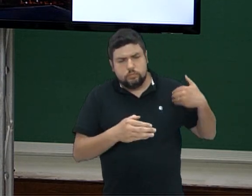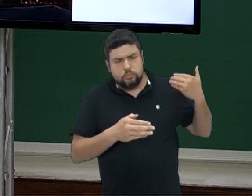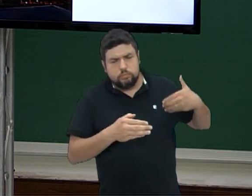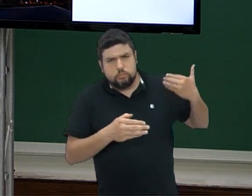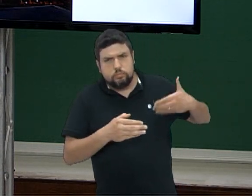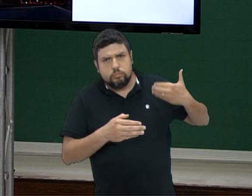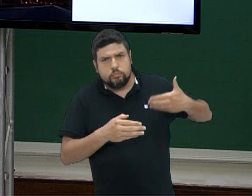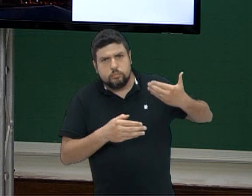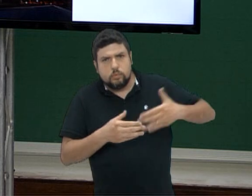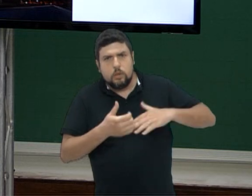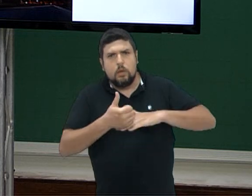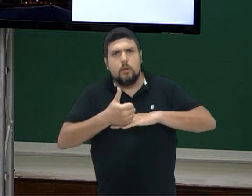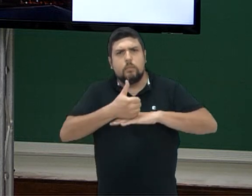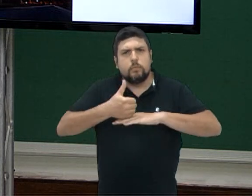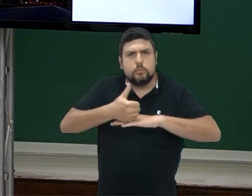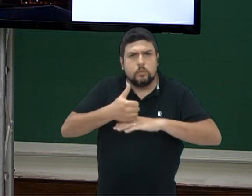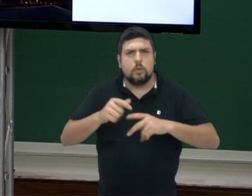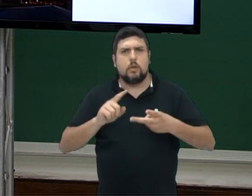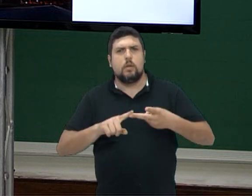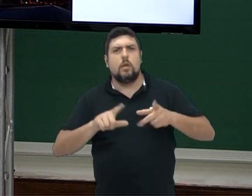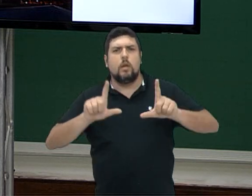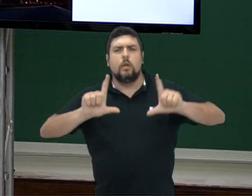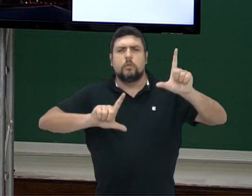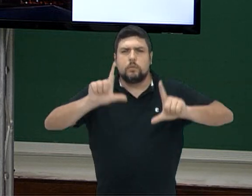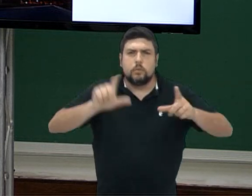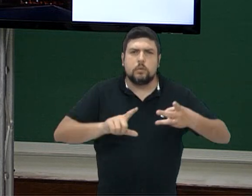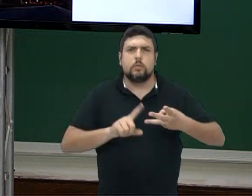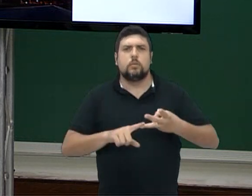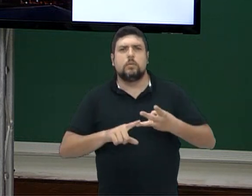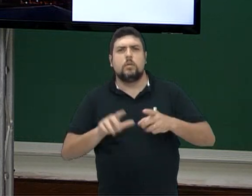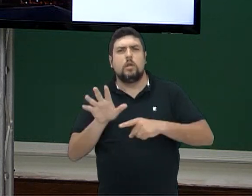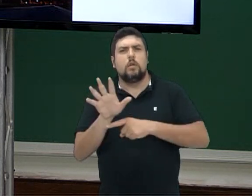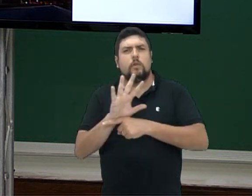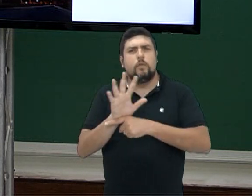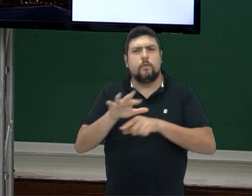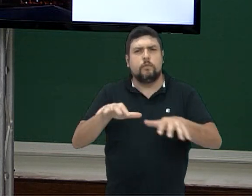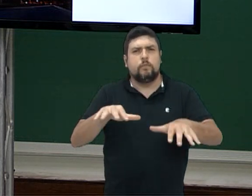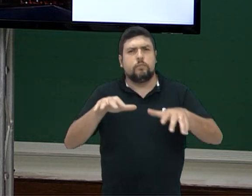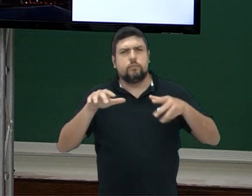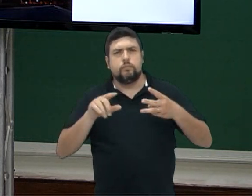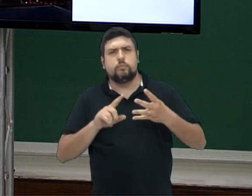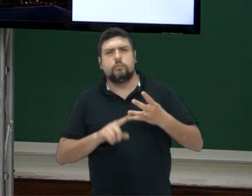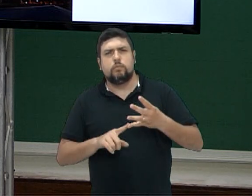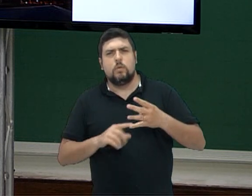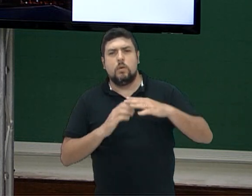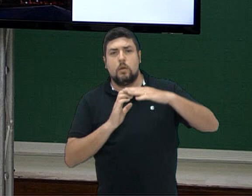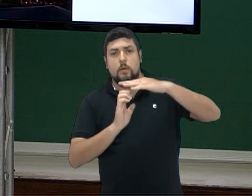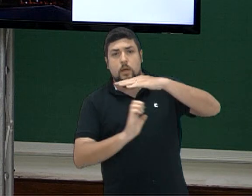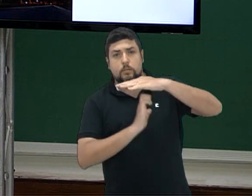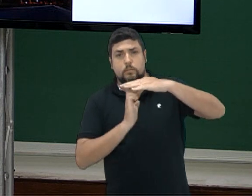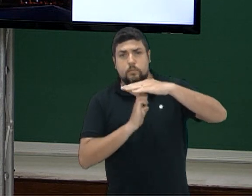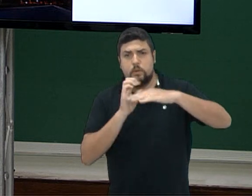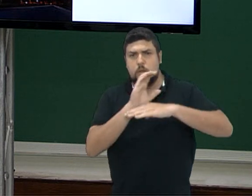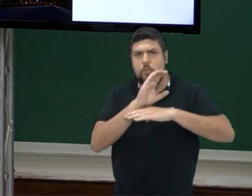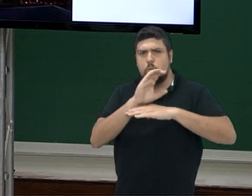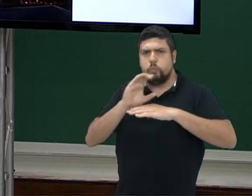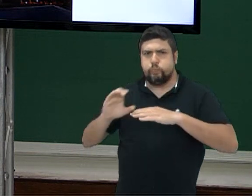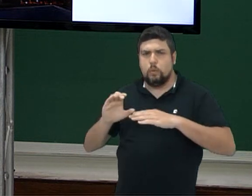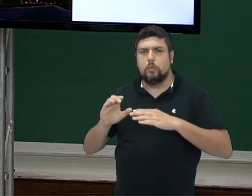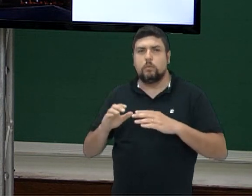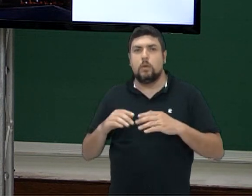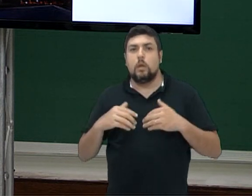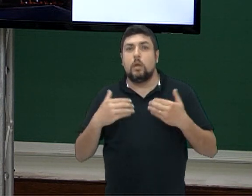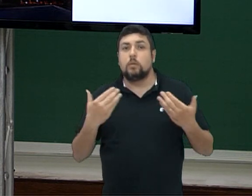profissionalização, já temos mídia, já temos filmes, documentários, cada vez mais formado, grandes empresas do universo do skate, você tem